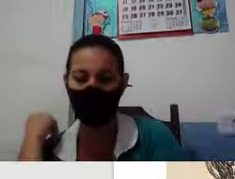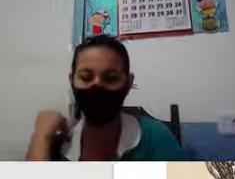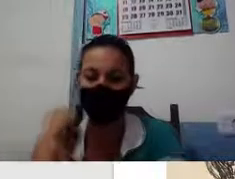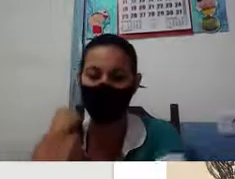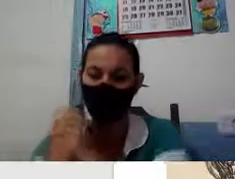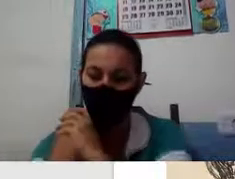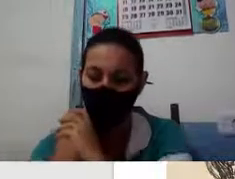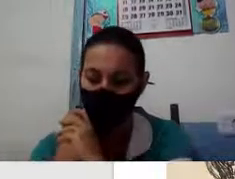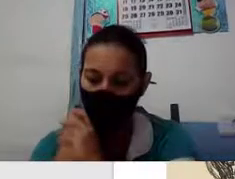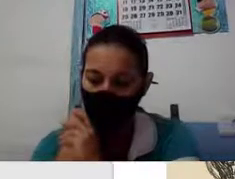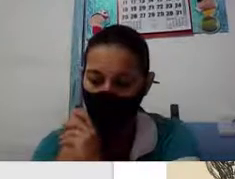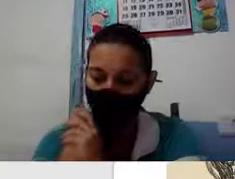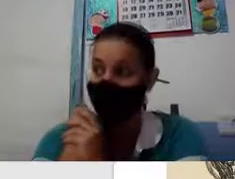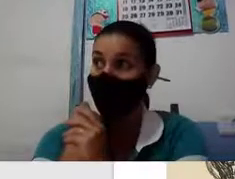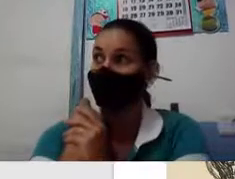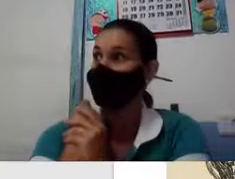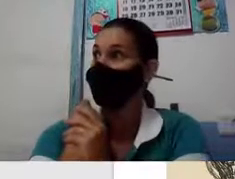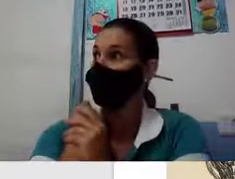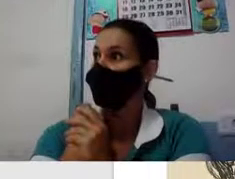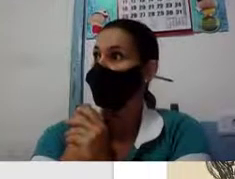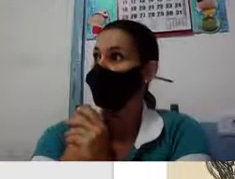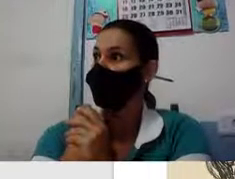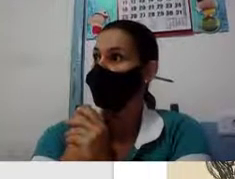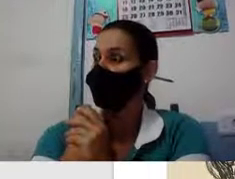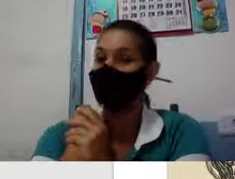espanhóis Góngora e Quevedo.